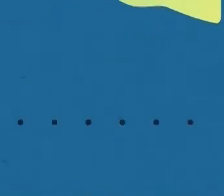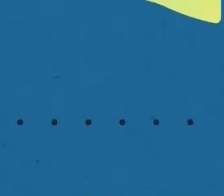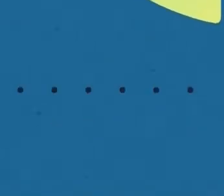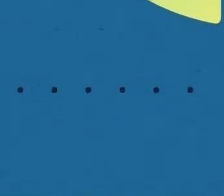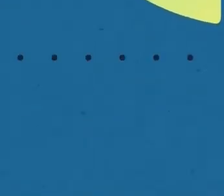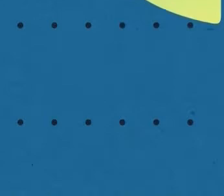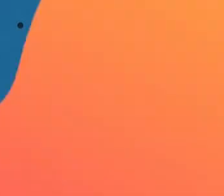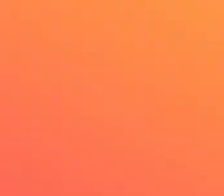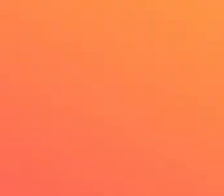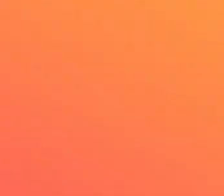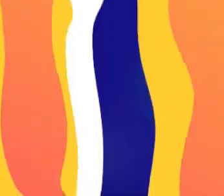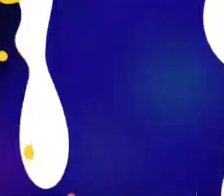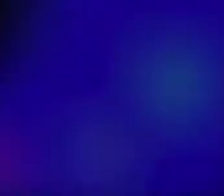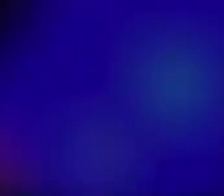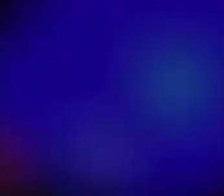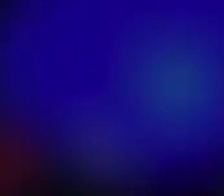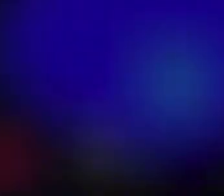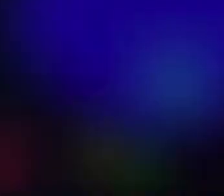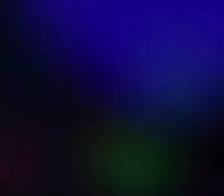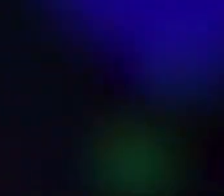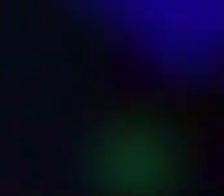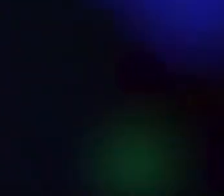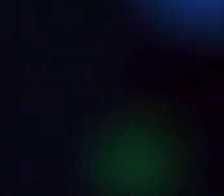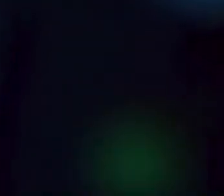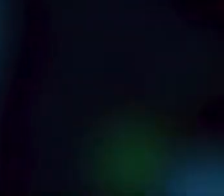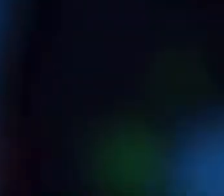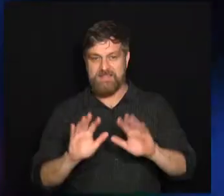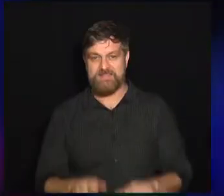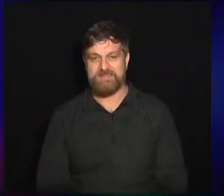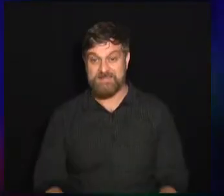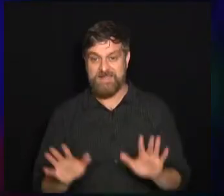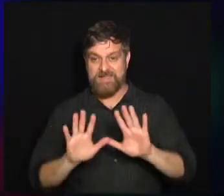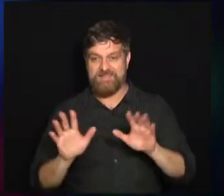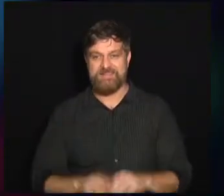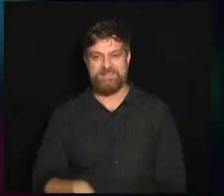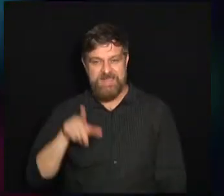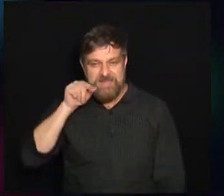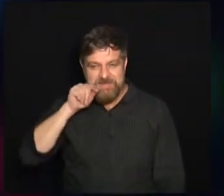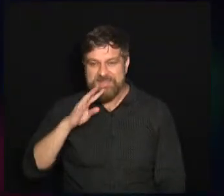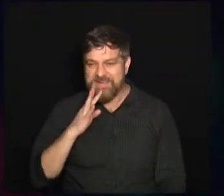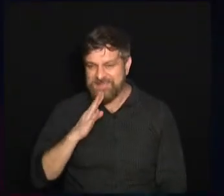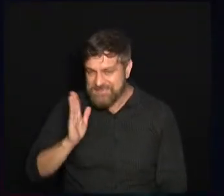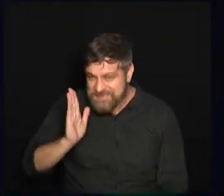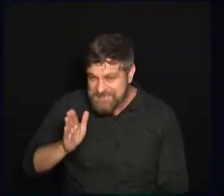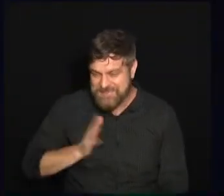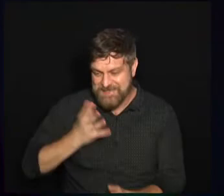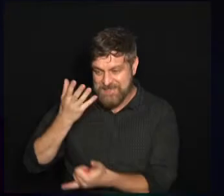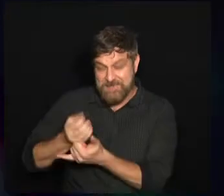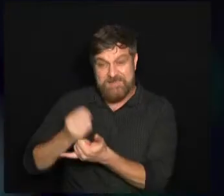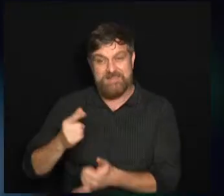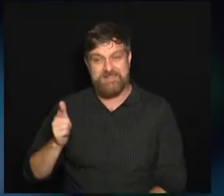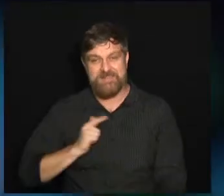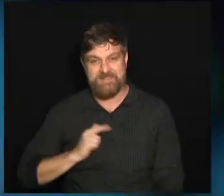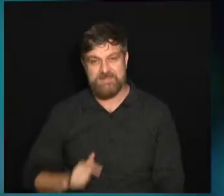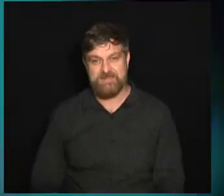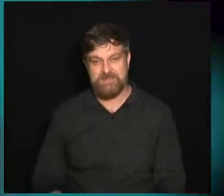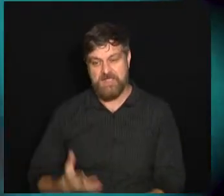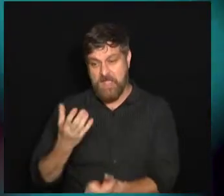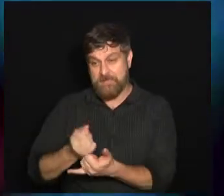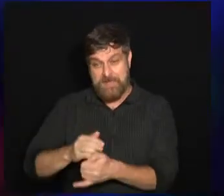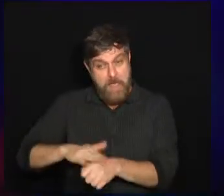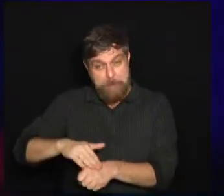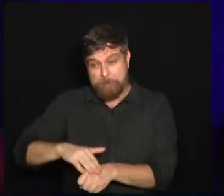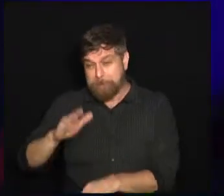Olá! O queridinho Twitter você já conhece. Afinal, ele está na lista dos aplicativos